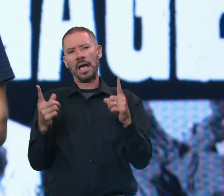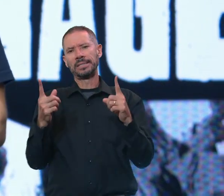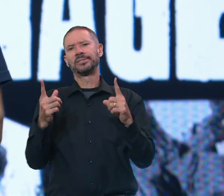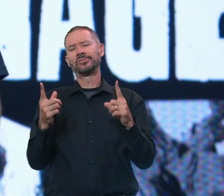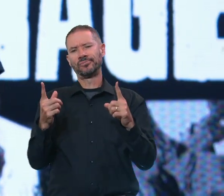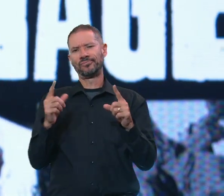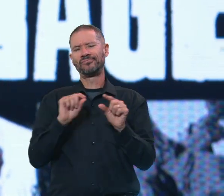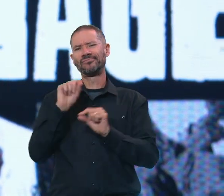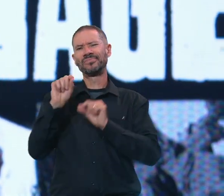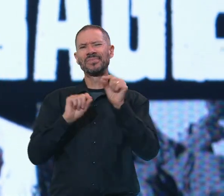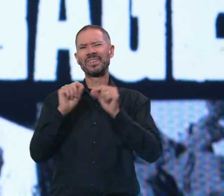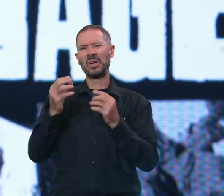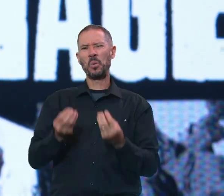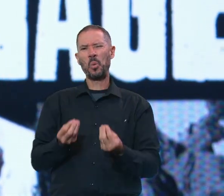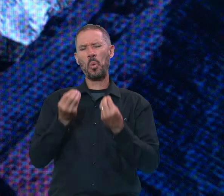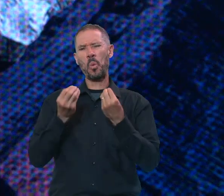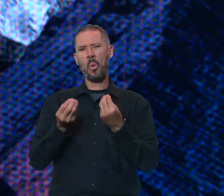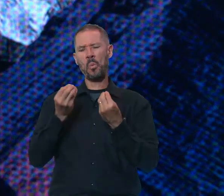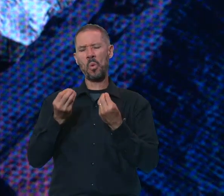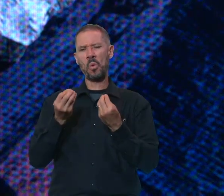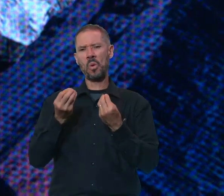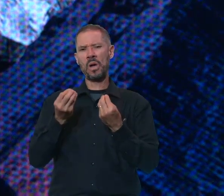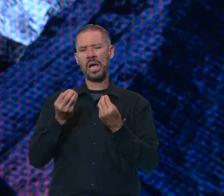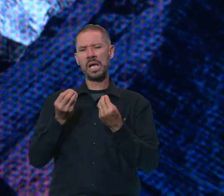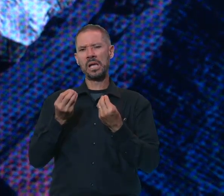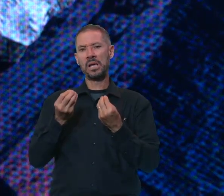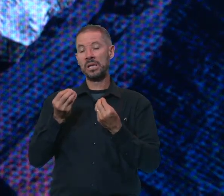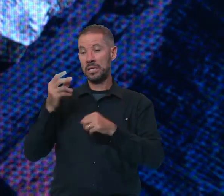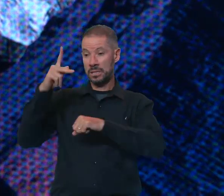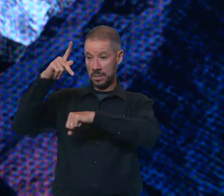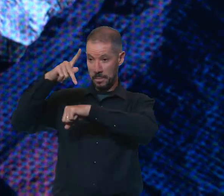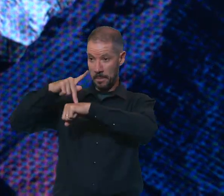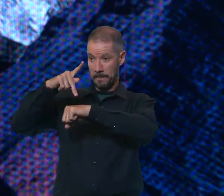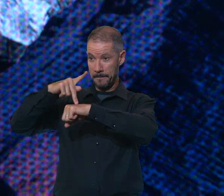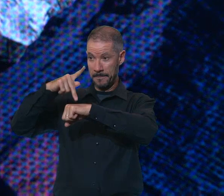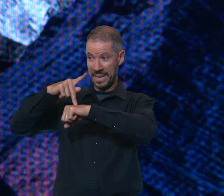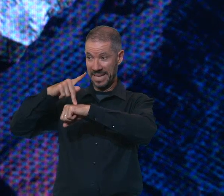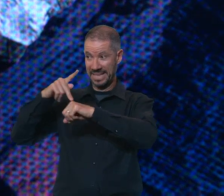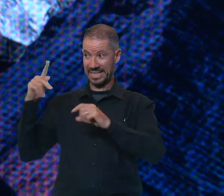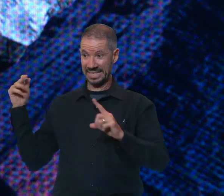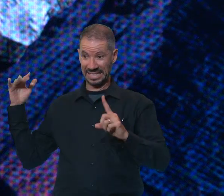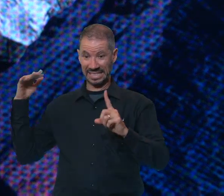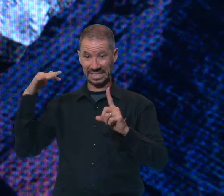grande questão é como você reage quando as pedras vêm.